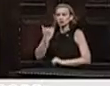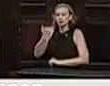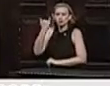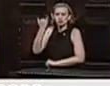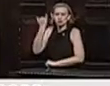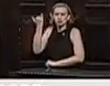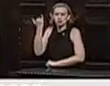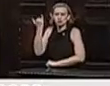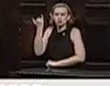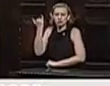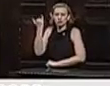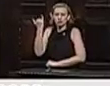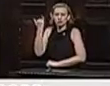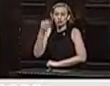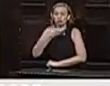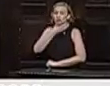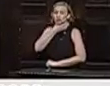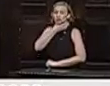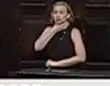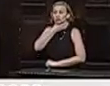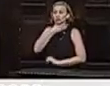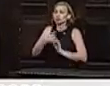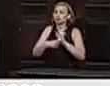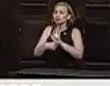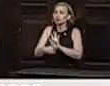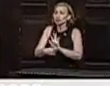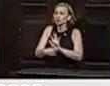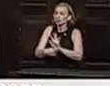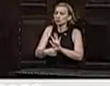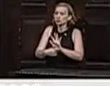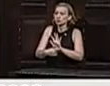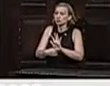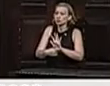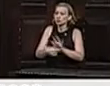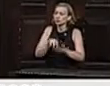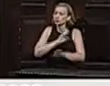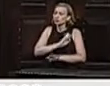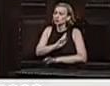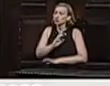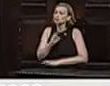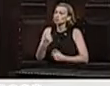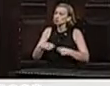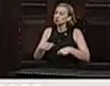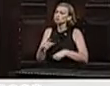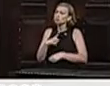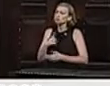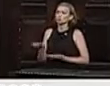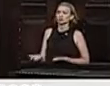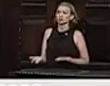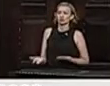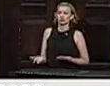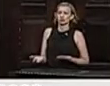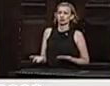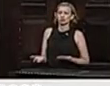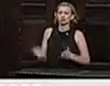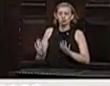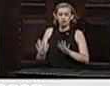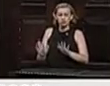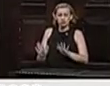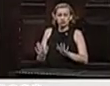tem uma relação direta com a crise econômica e a irresponsabilidade desse mesmo governo. Agora, mais do que